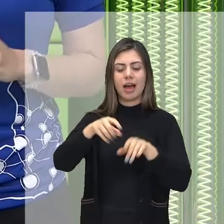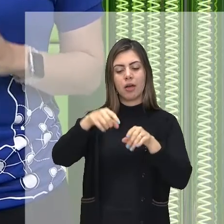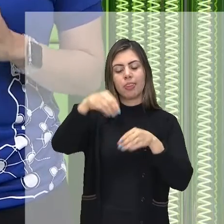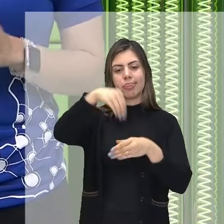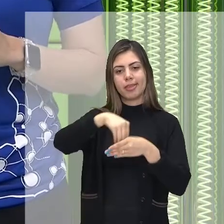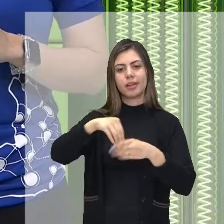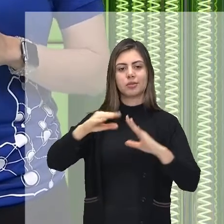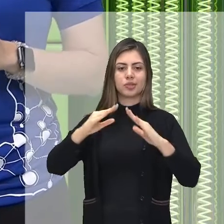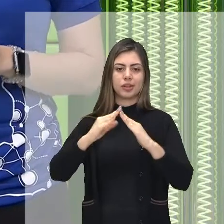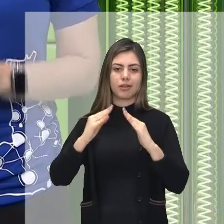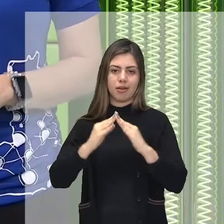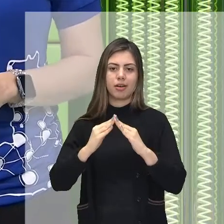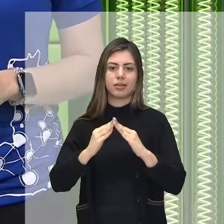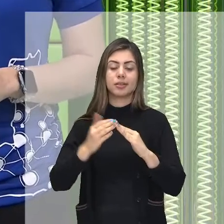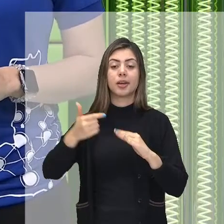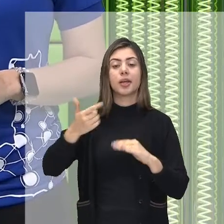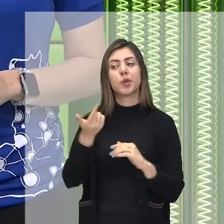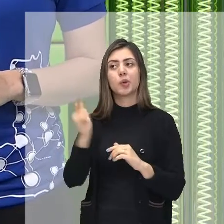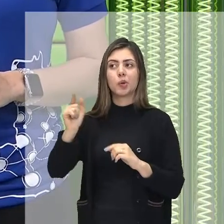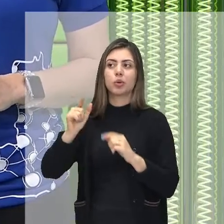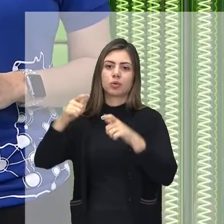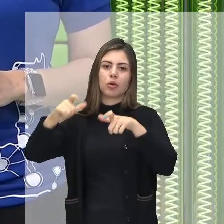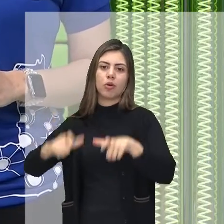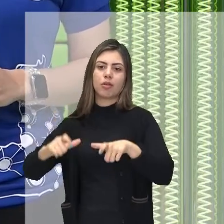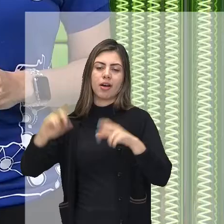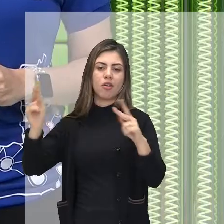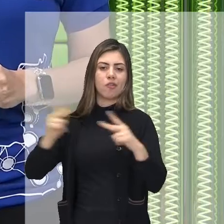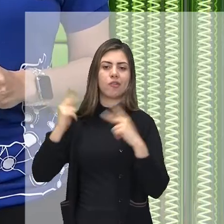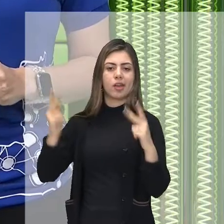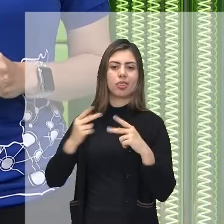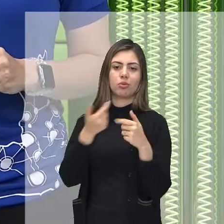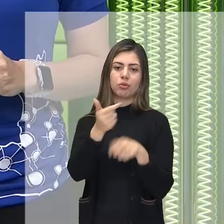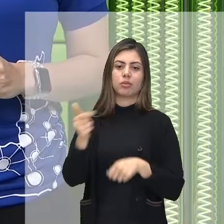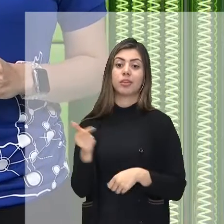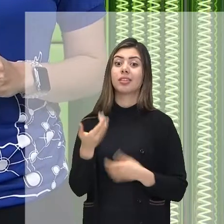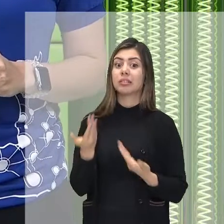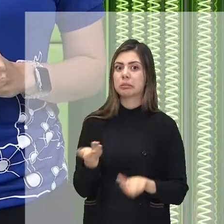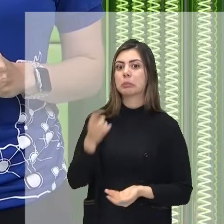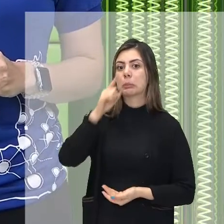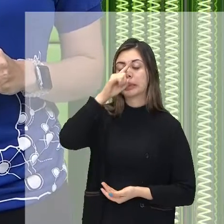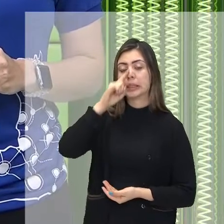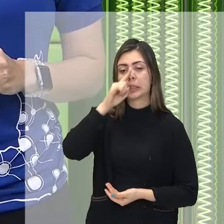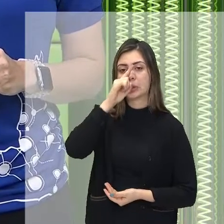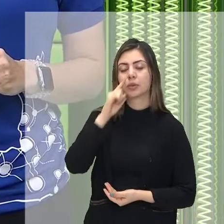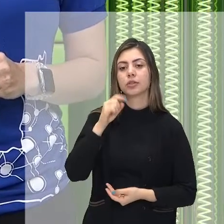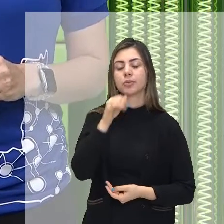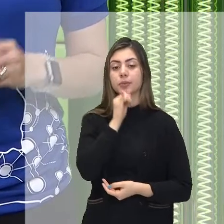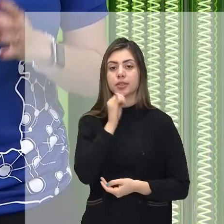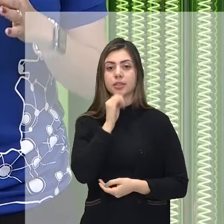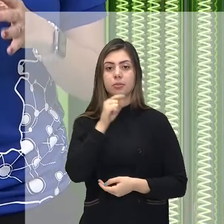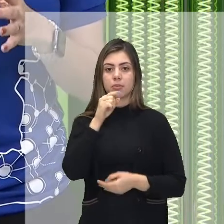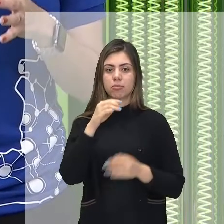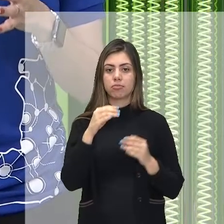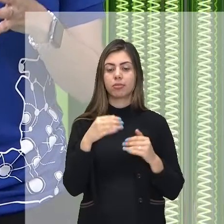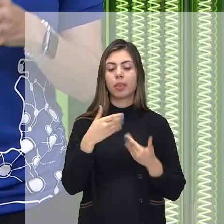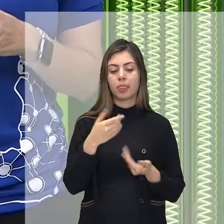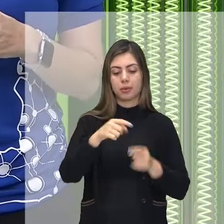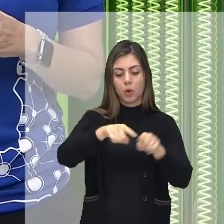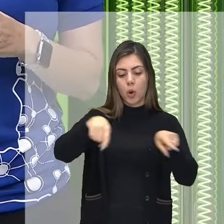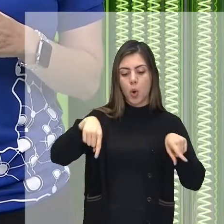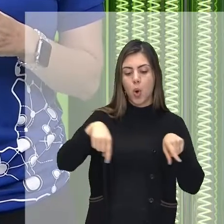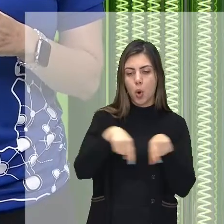outros ambientes pouco ventilados. Aqui está o grande perigo de você ligar o carro em um